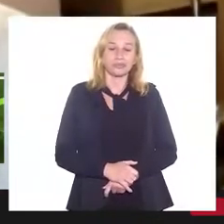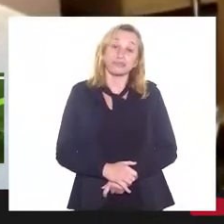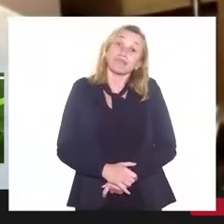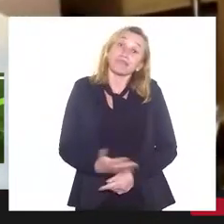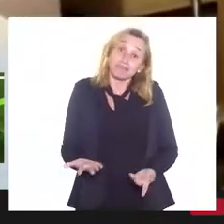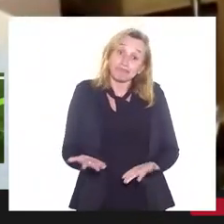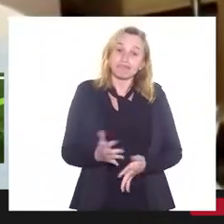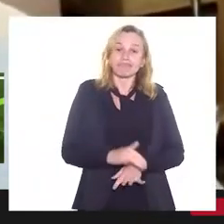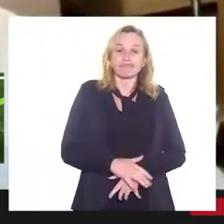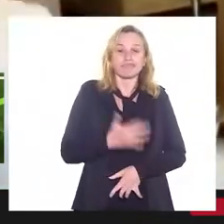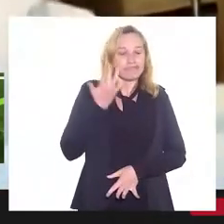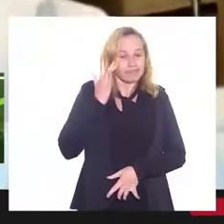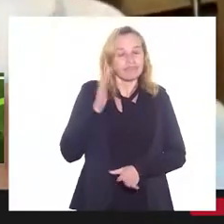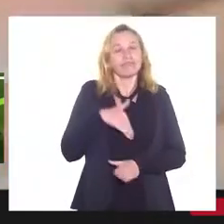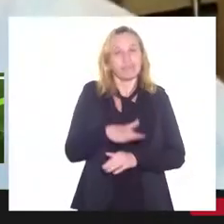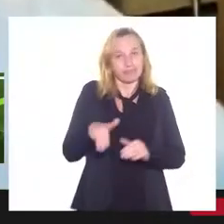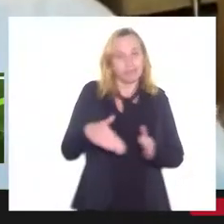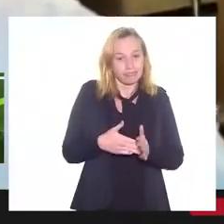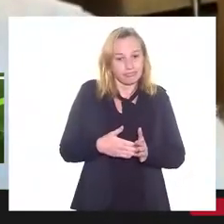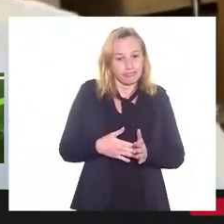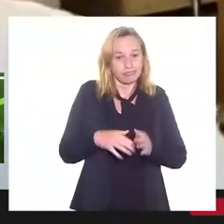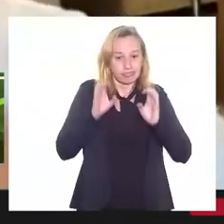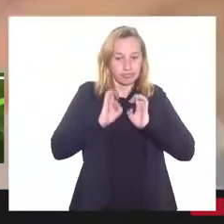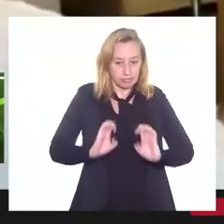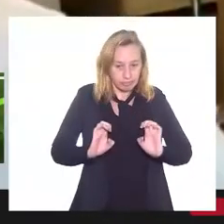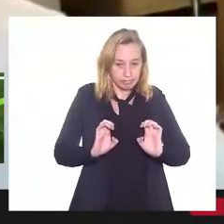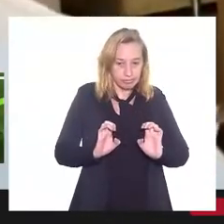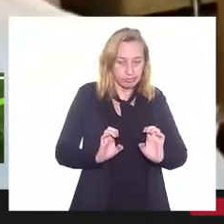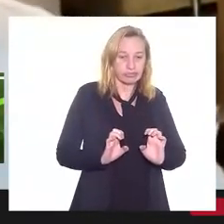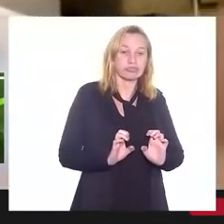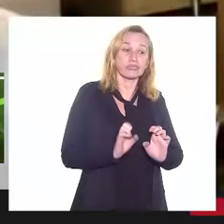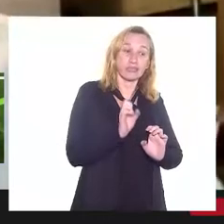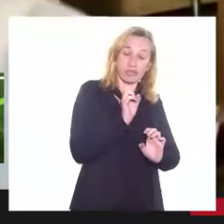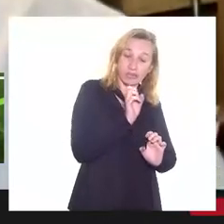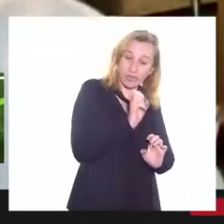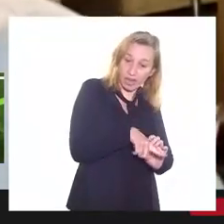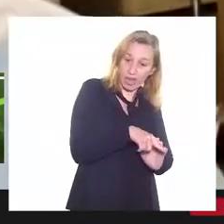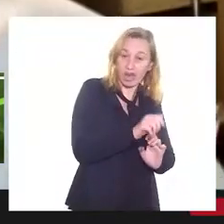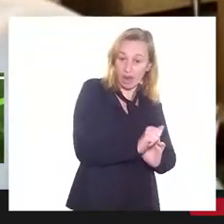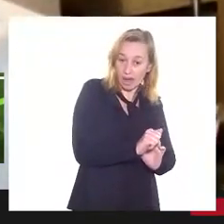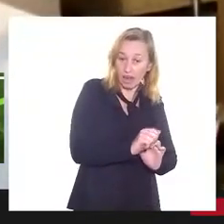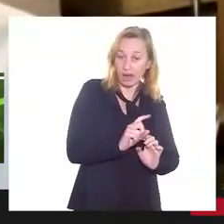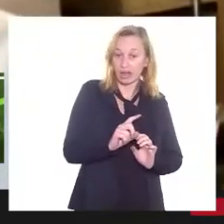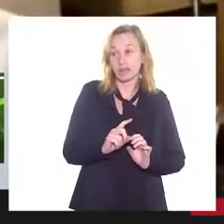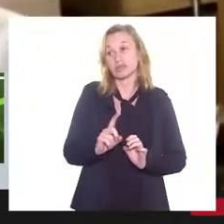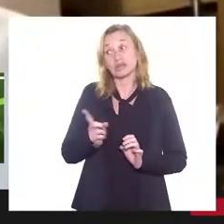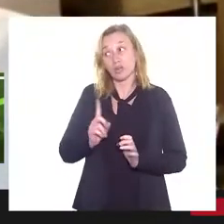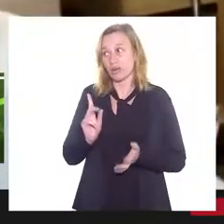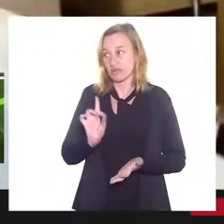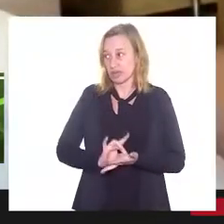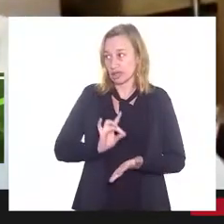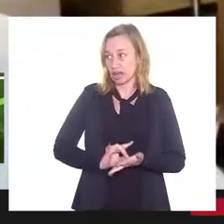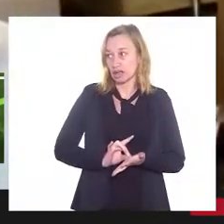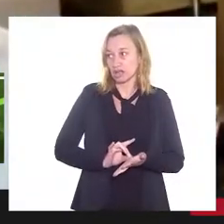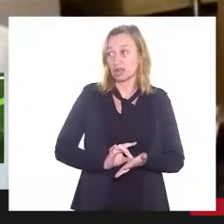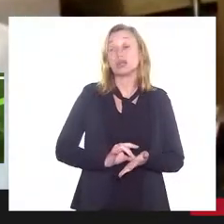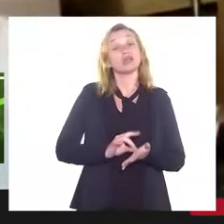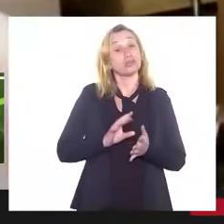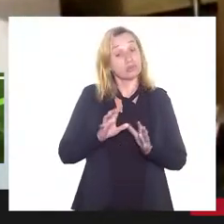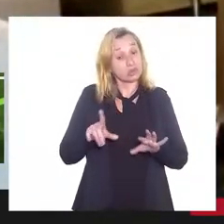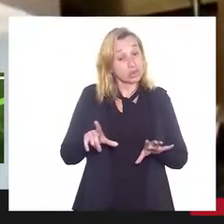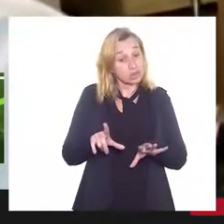e aí você acha que todo evangélico é isso que todo não sei o que é isso que não já mandei a tarde então alma